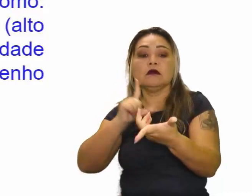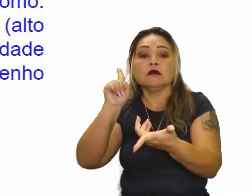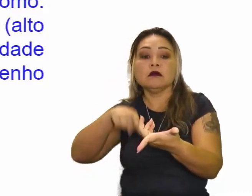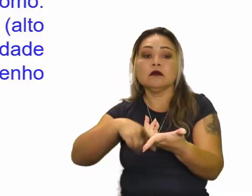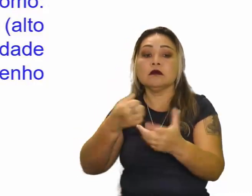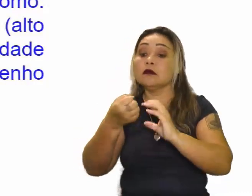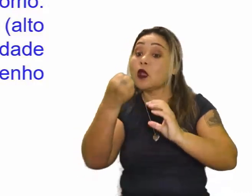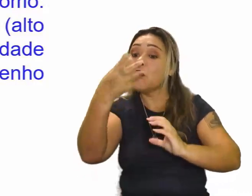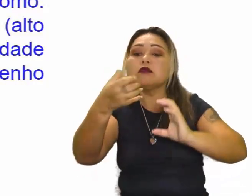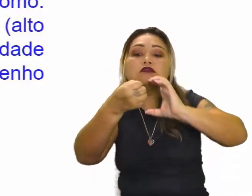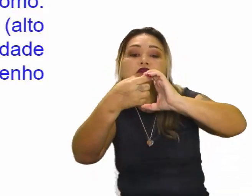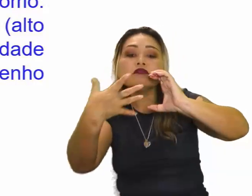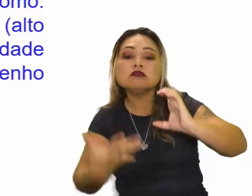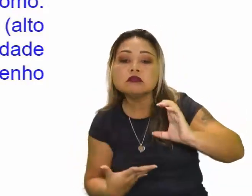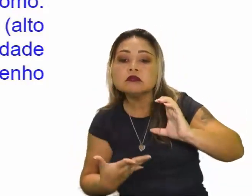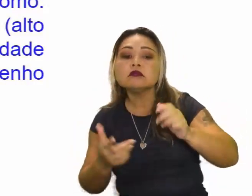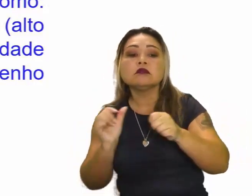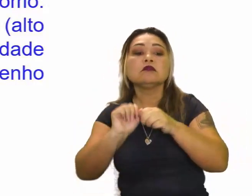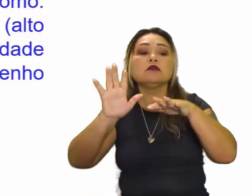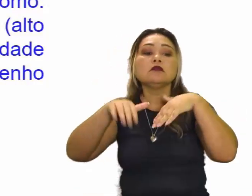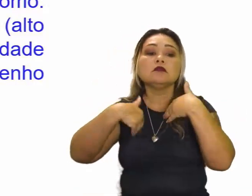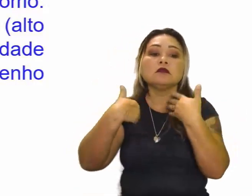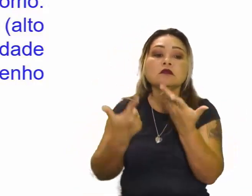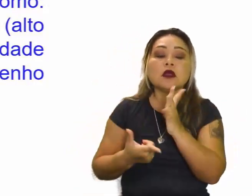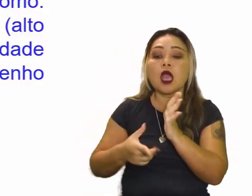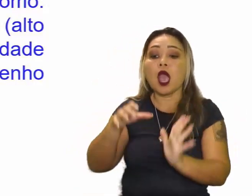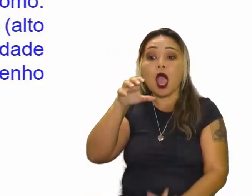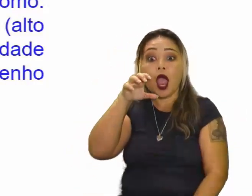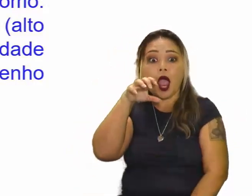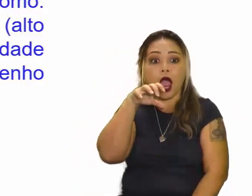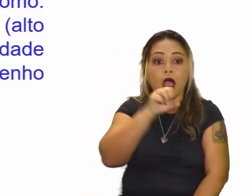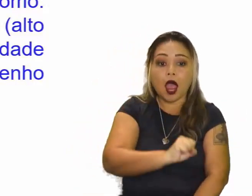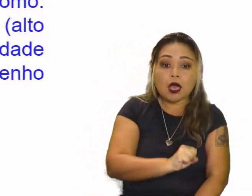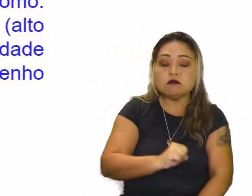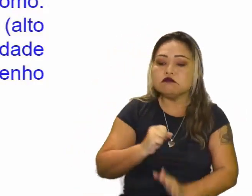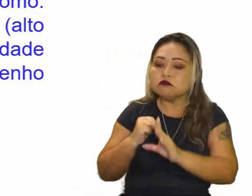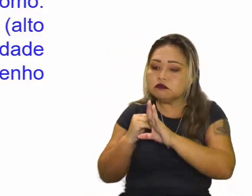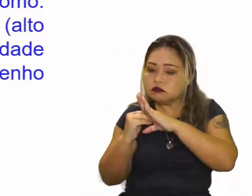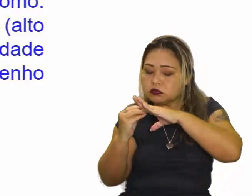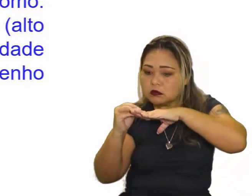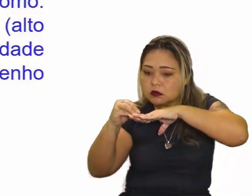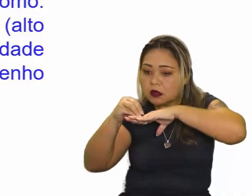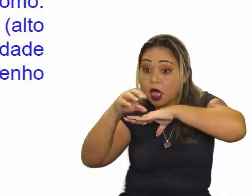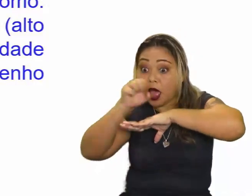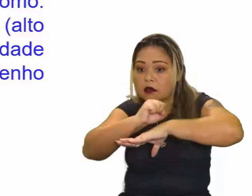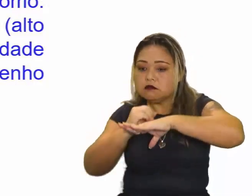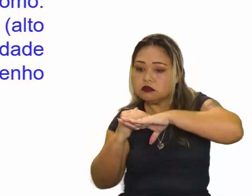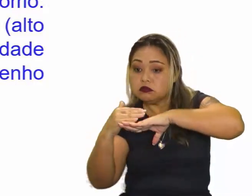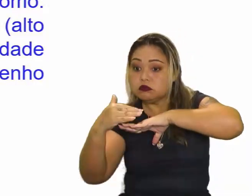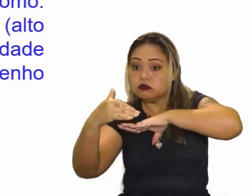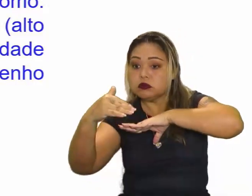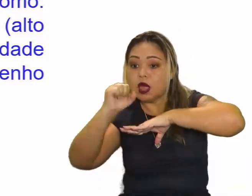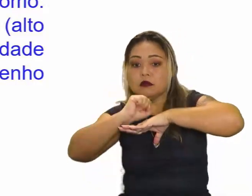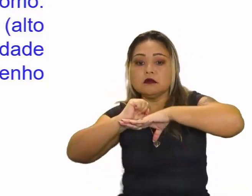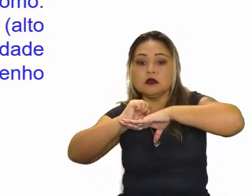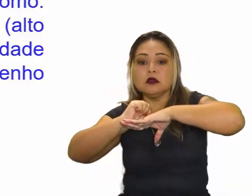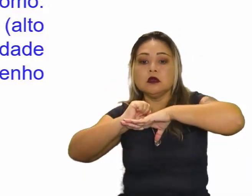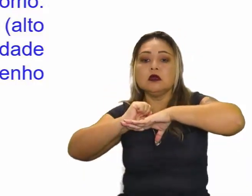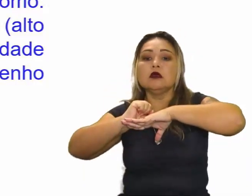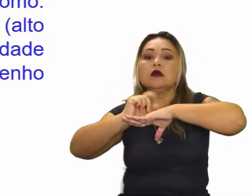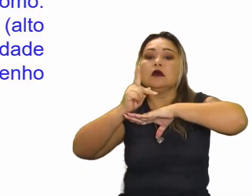ou técnicas, tais como precocidade, significa o que é isso? Crescimento rápido.